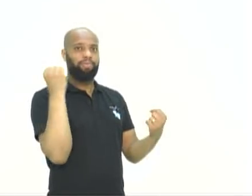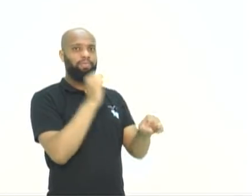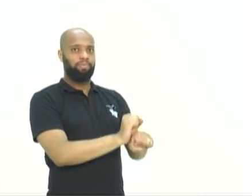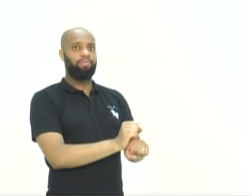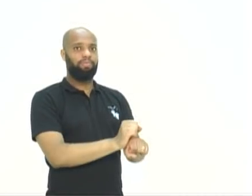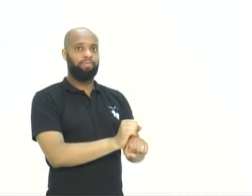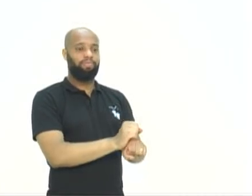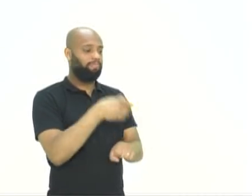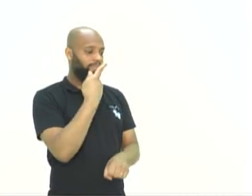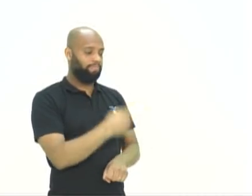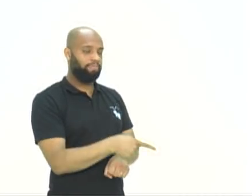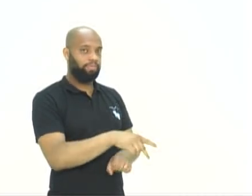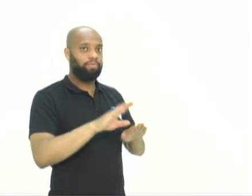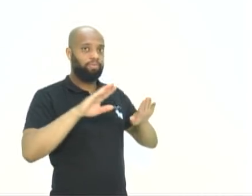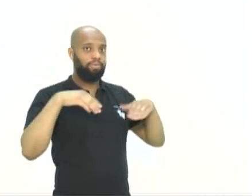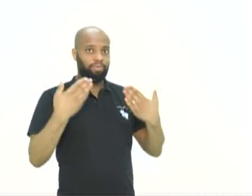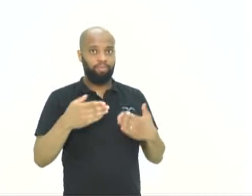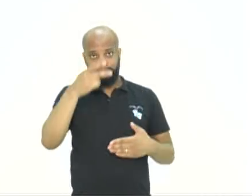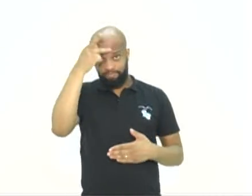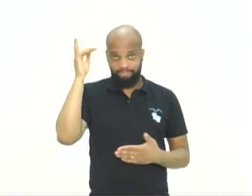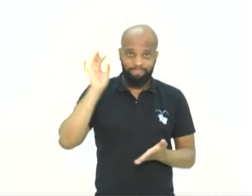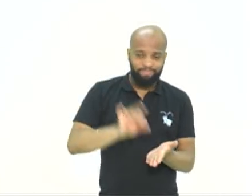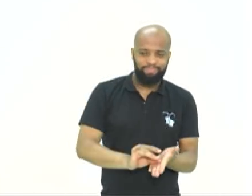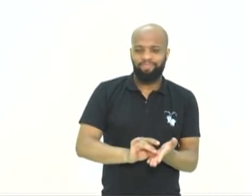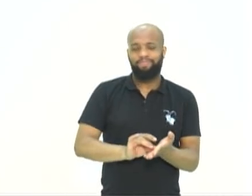no Brasil, o naturalista oficial